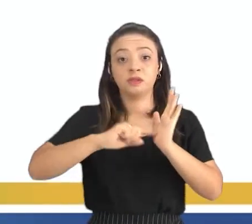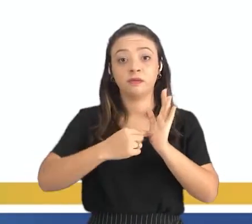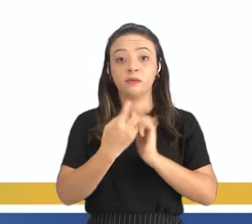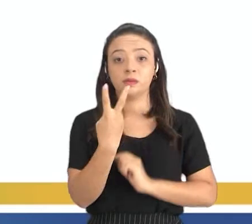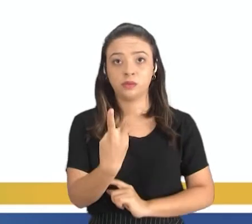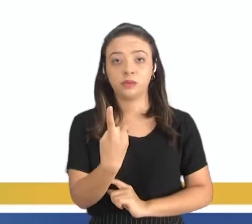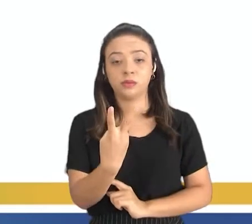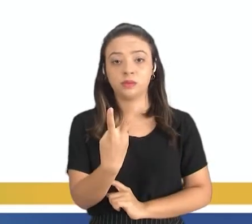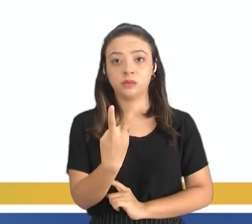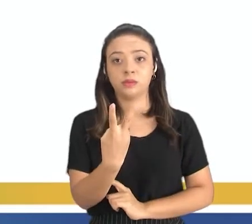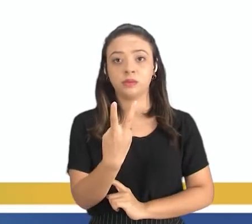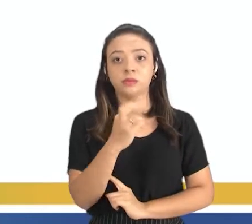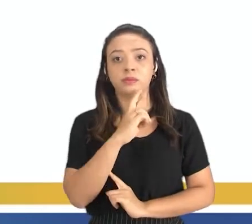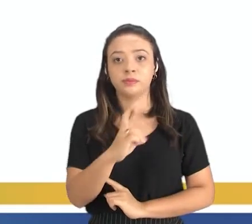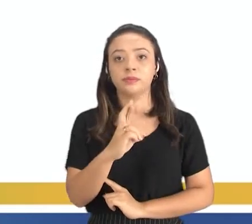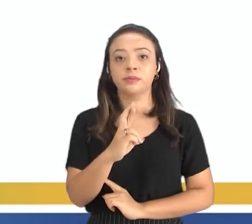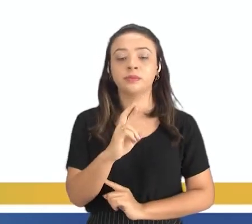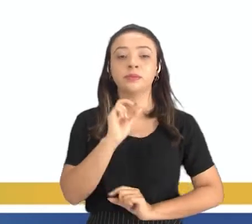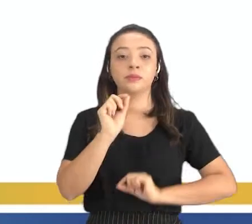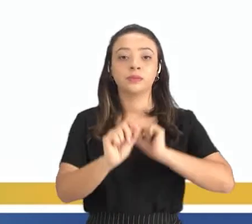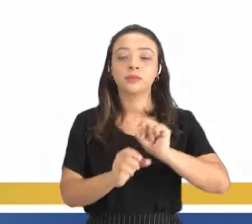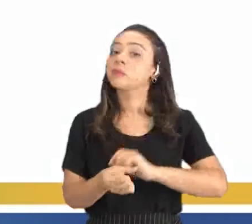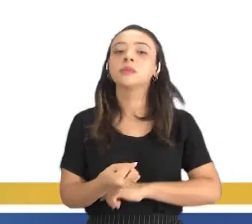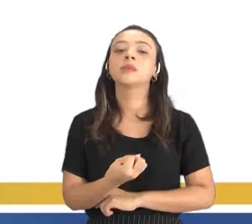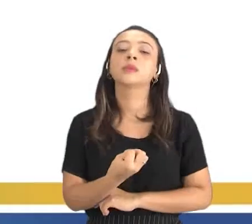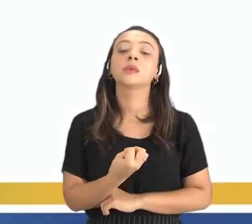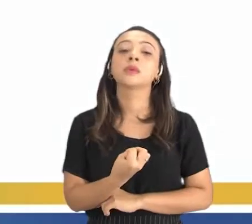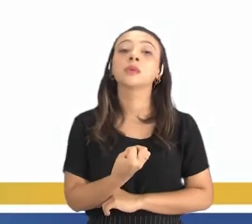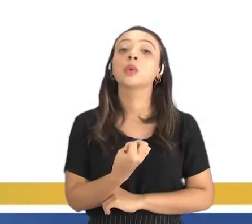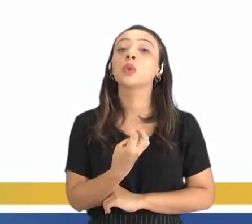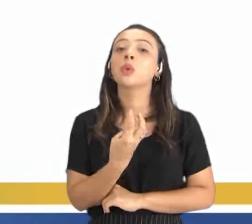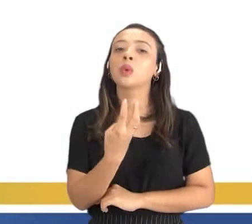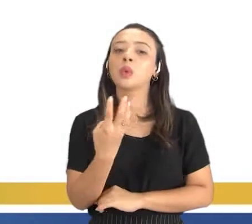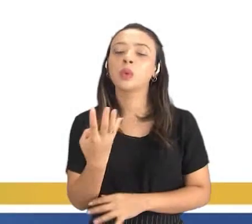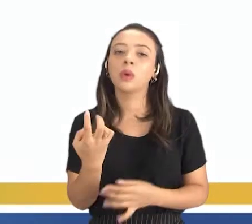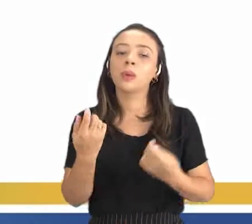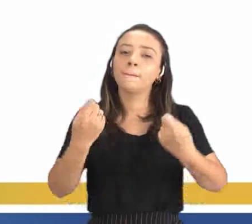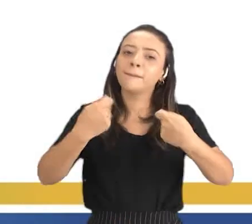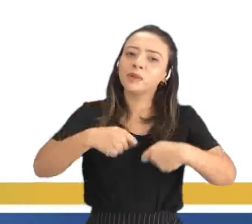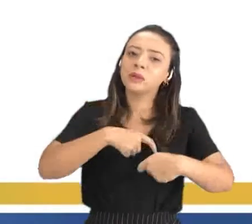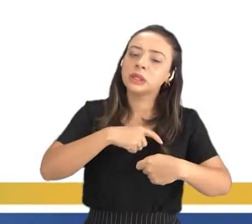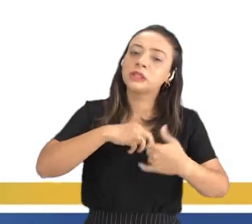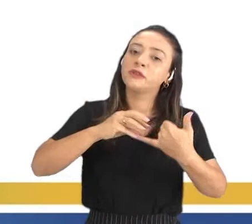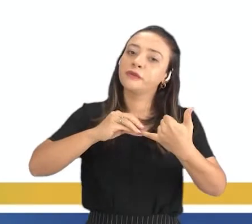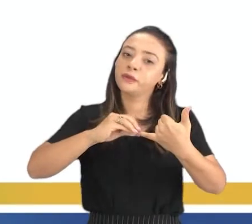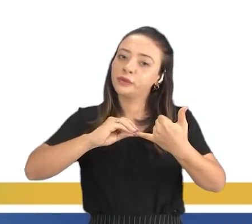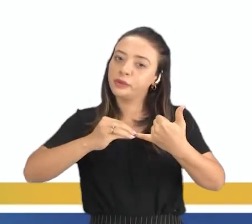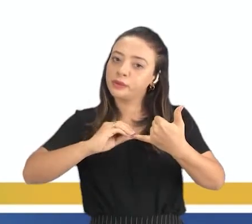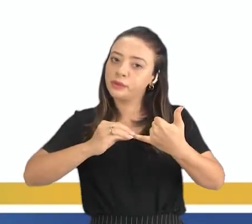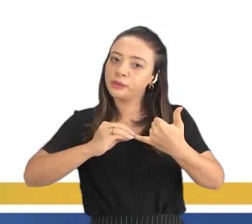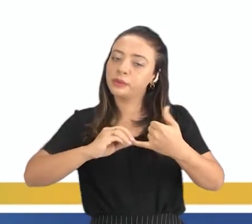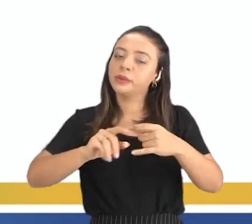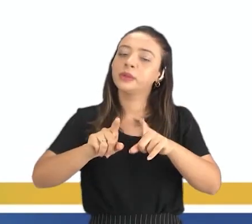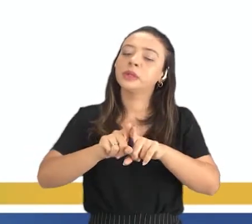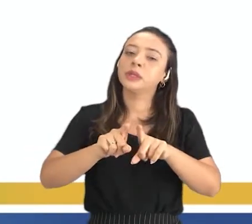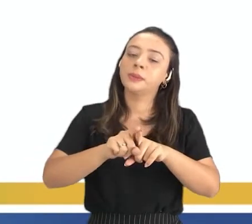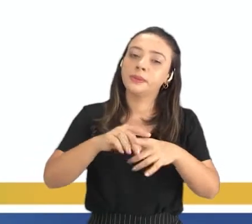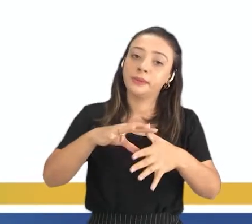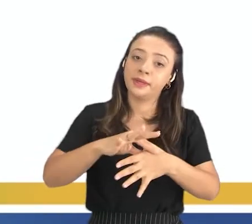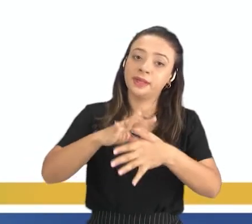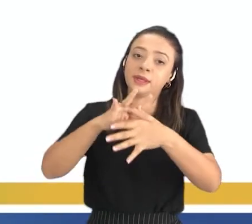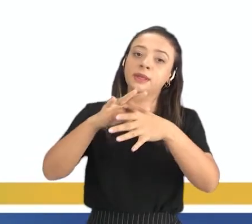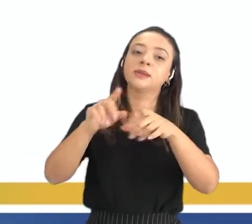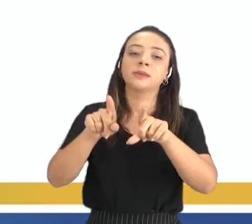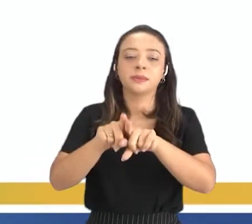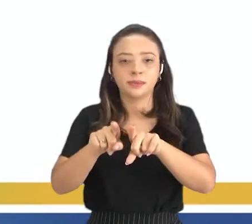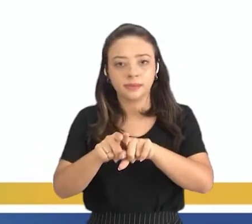2 vezes aí, que vai ser a quantidade aí de opções para o feijão, a quantidade de opções para carne e a quantidade